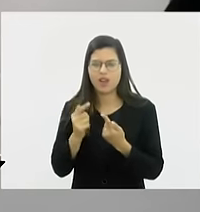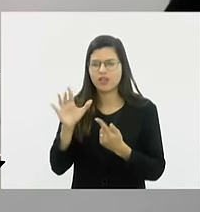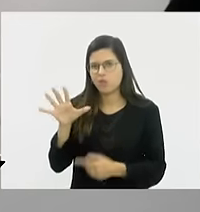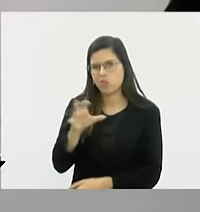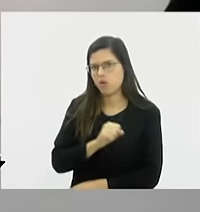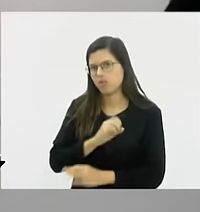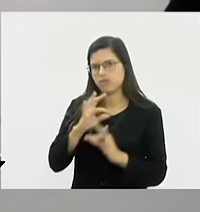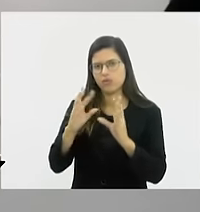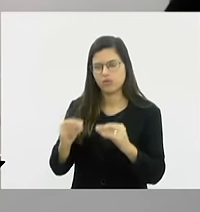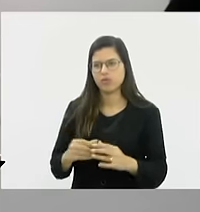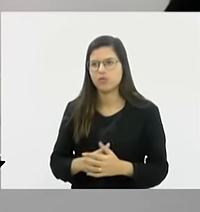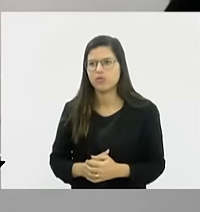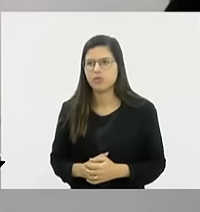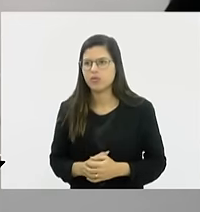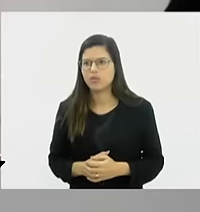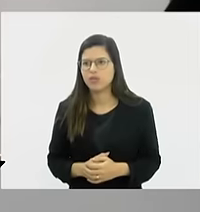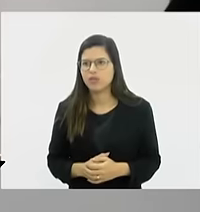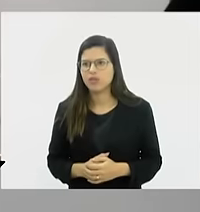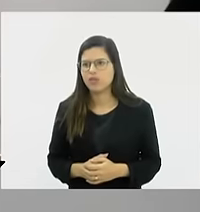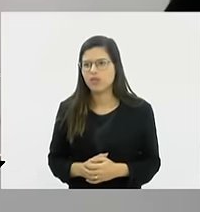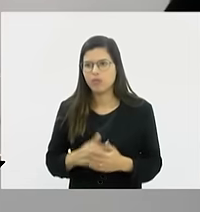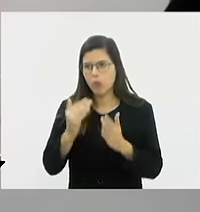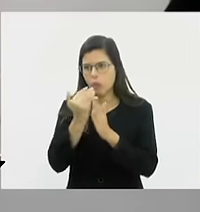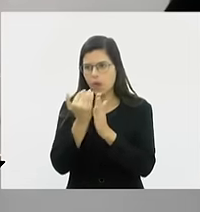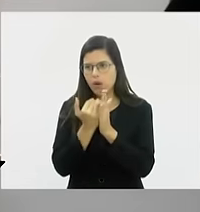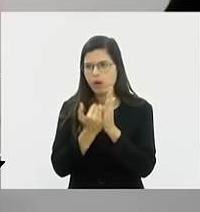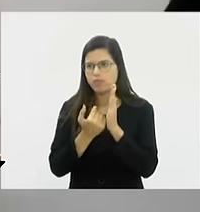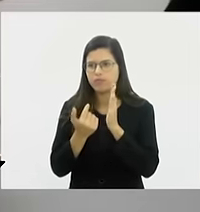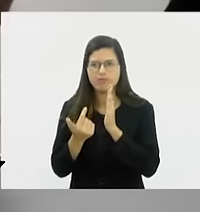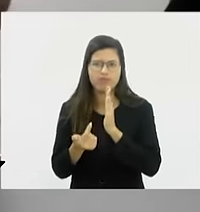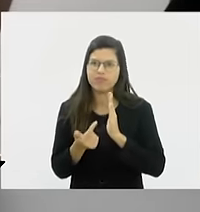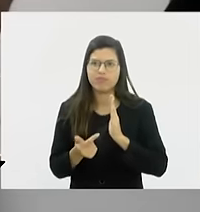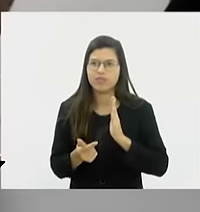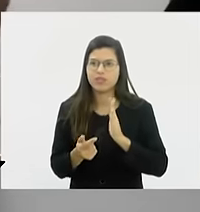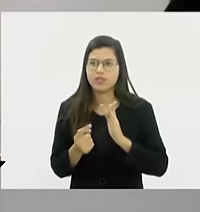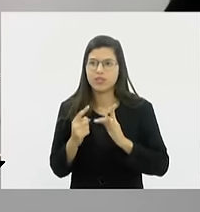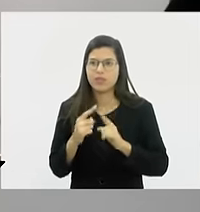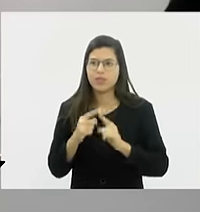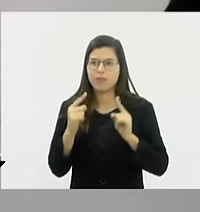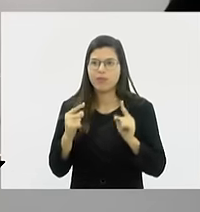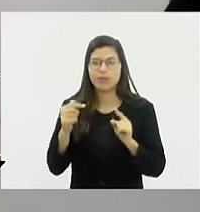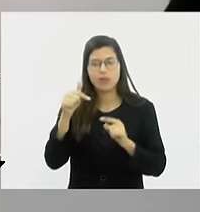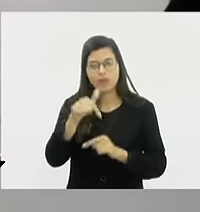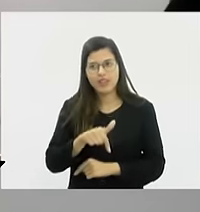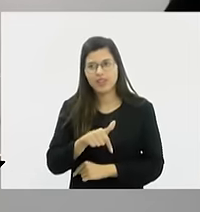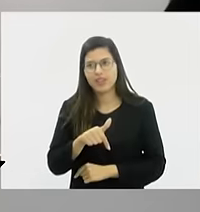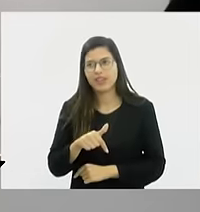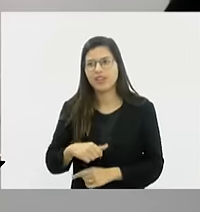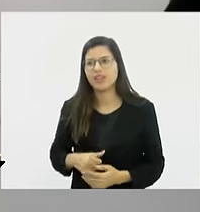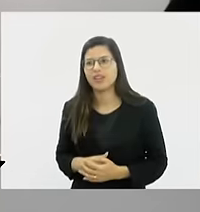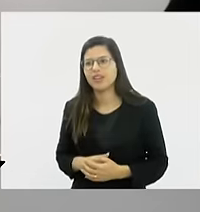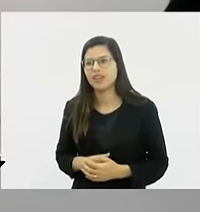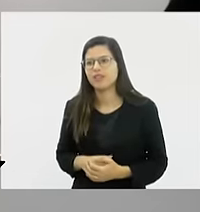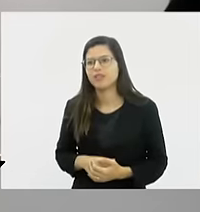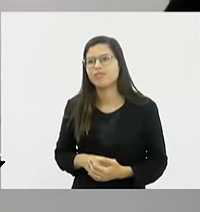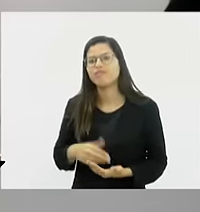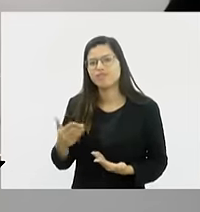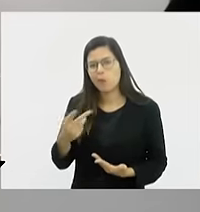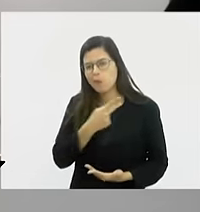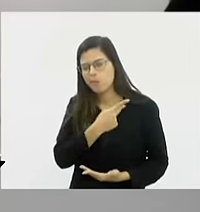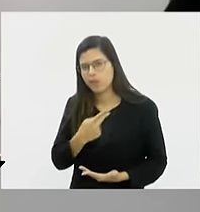E não estava no meu programa. De repente eu venho aqui e já pelo nobre